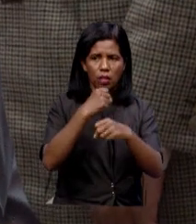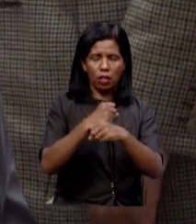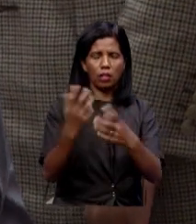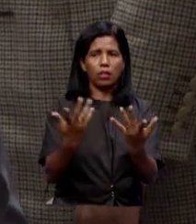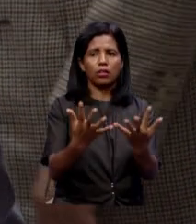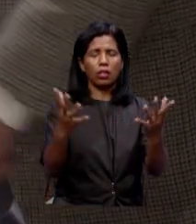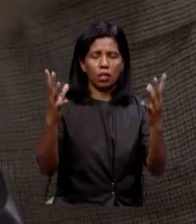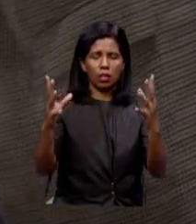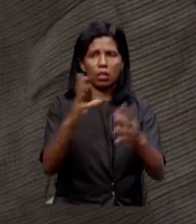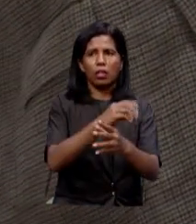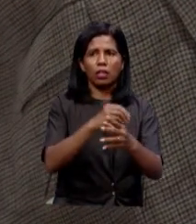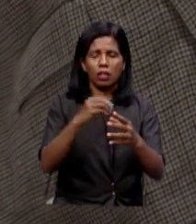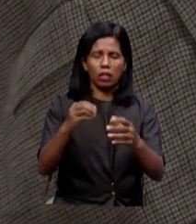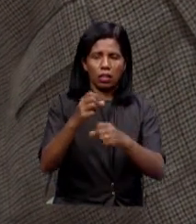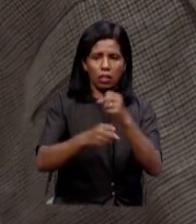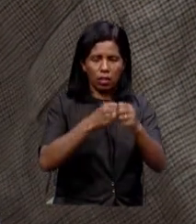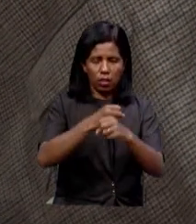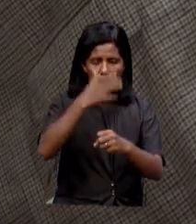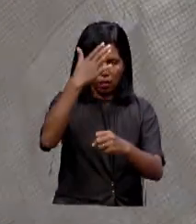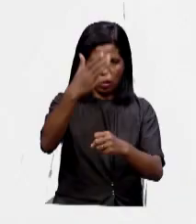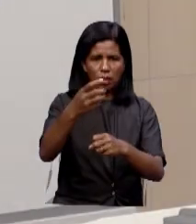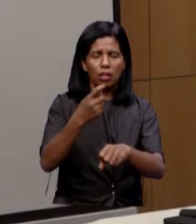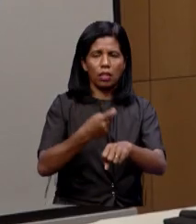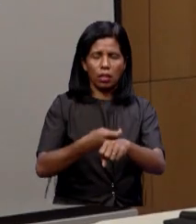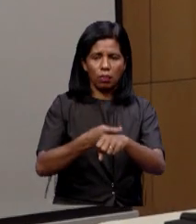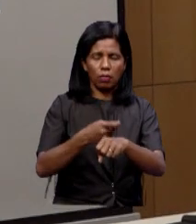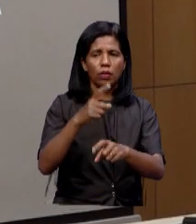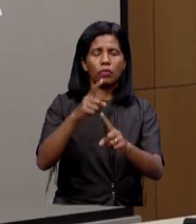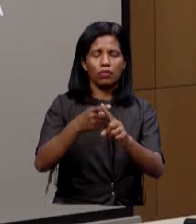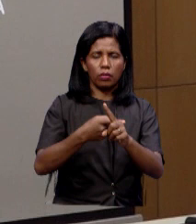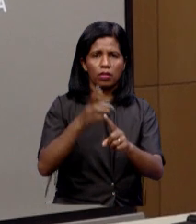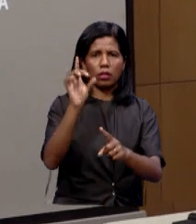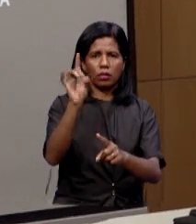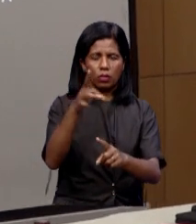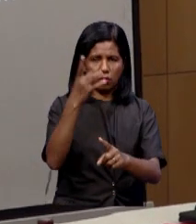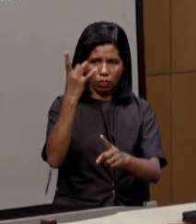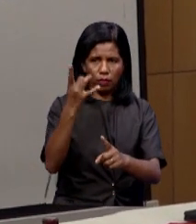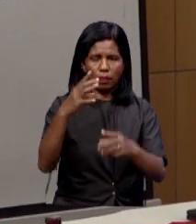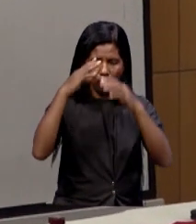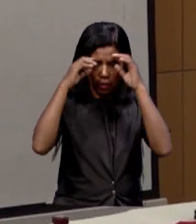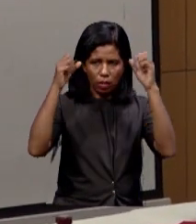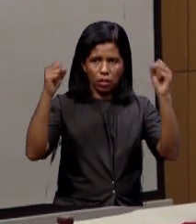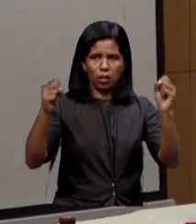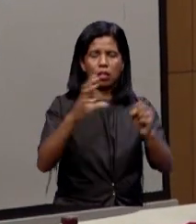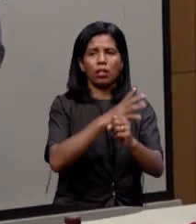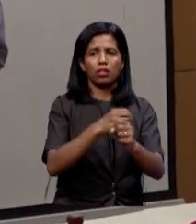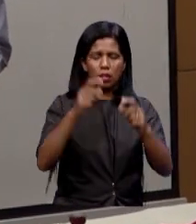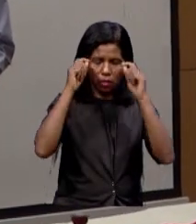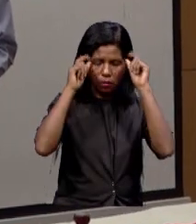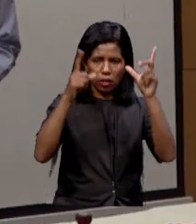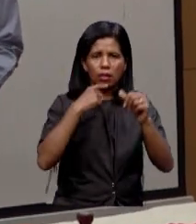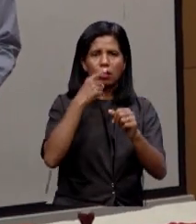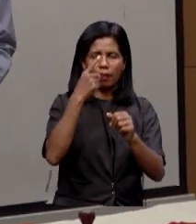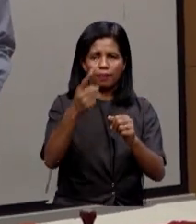da Chama Eterna e a tina oin ou duração tempo fulan sanu resenualu. Presidente Arquivo Museu Resistência Timor-Leste